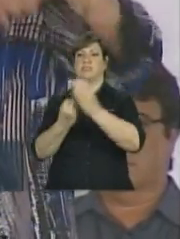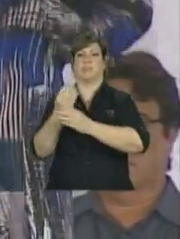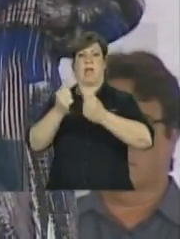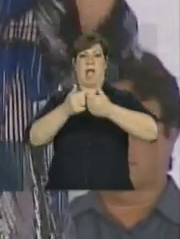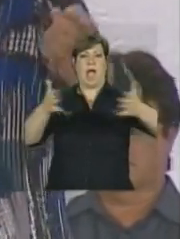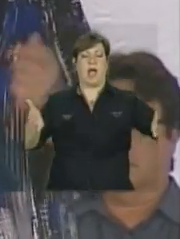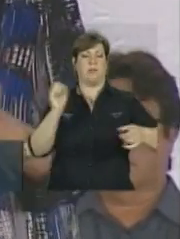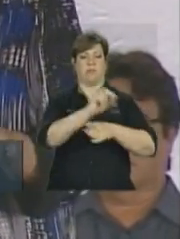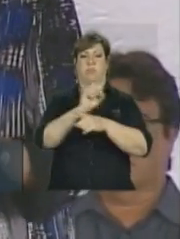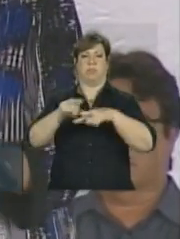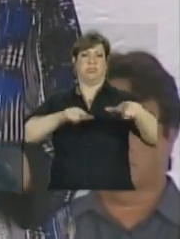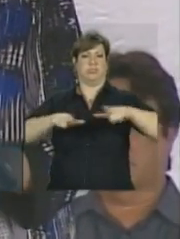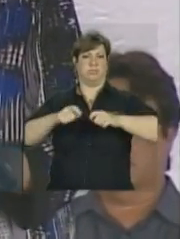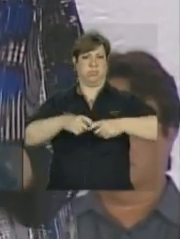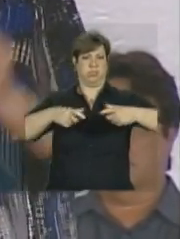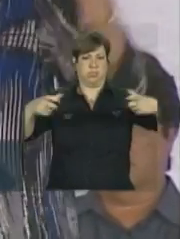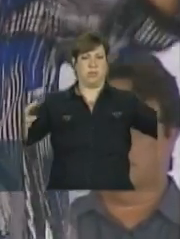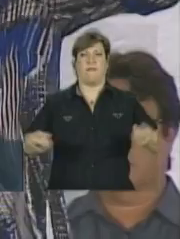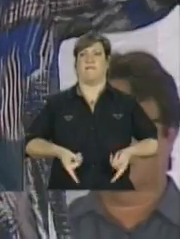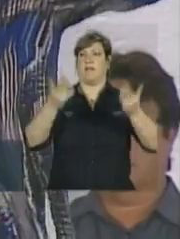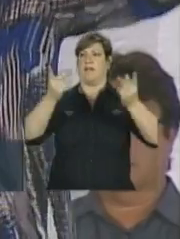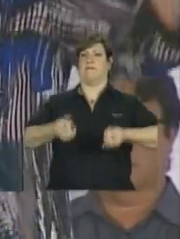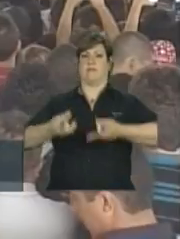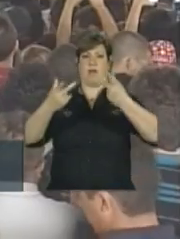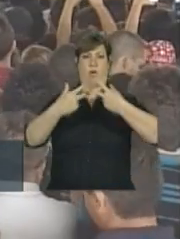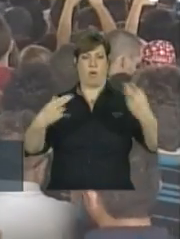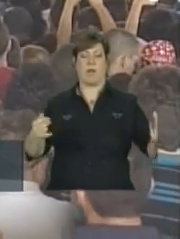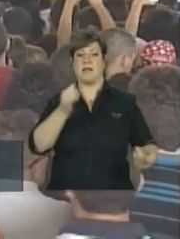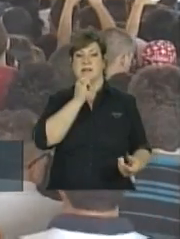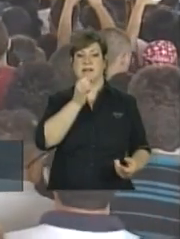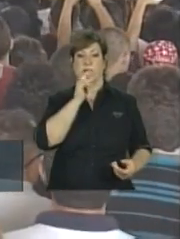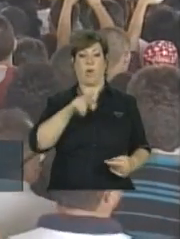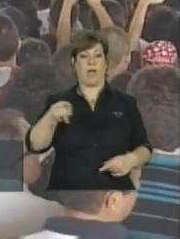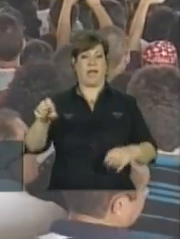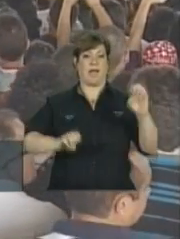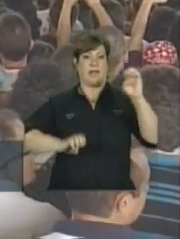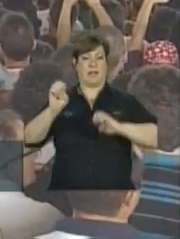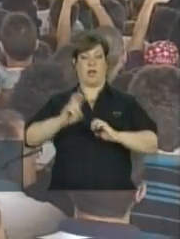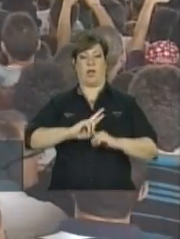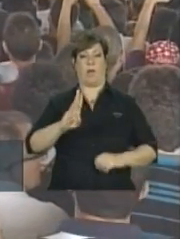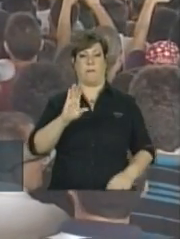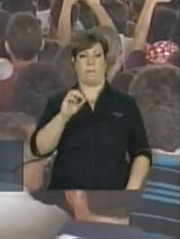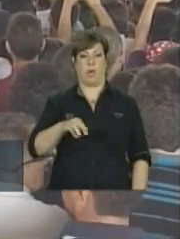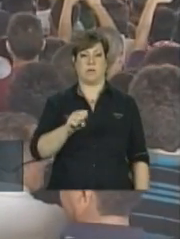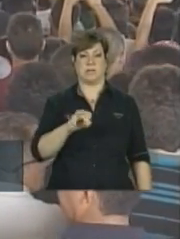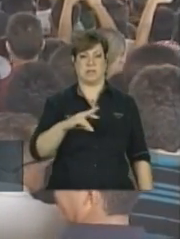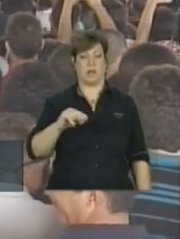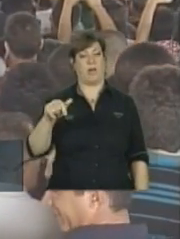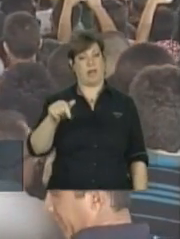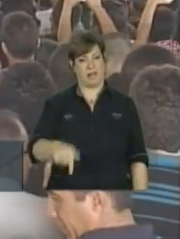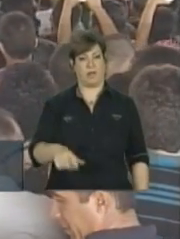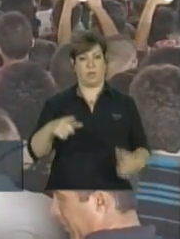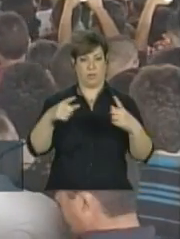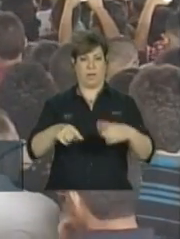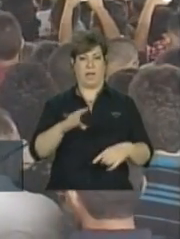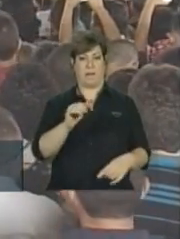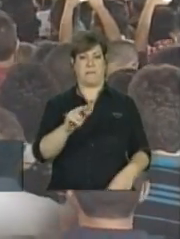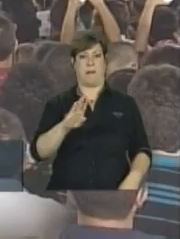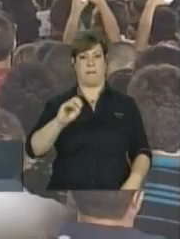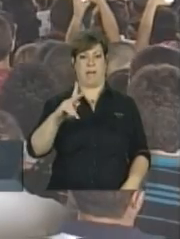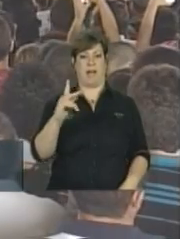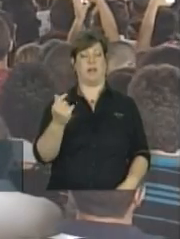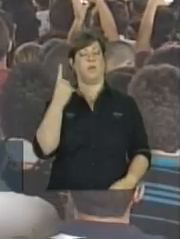seus produtos para o resto do país, como é o caso dessa empresa chamada Bom Sinal, aqui de Barbalha.